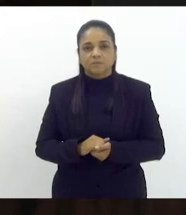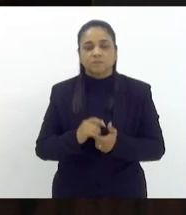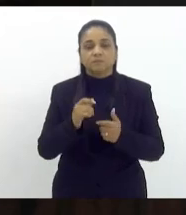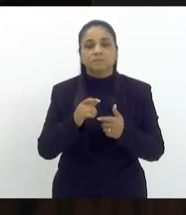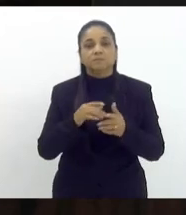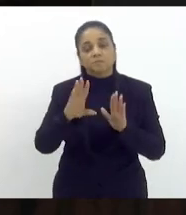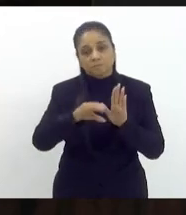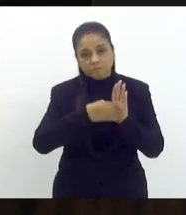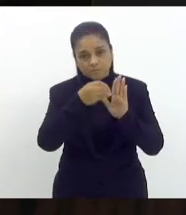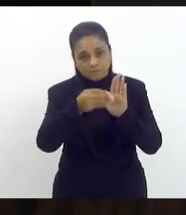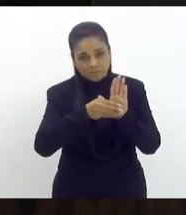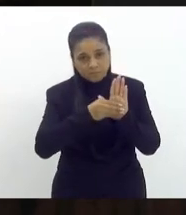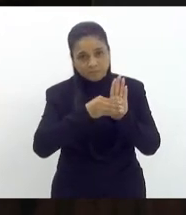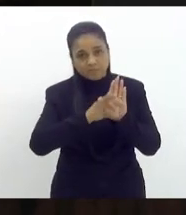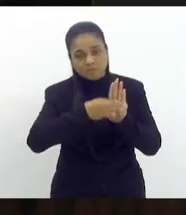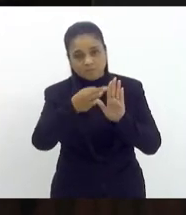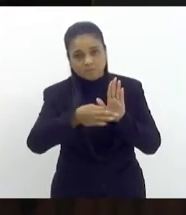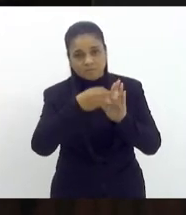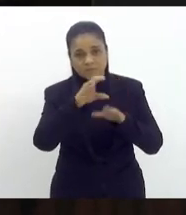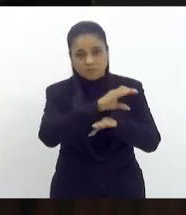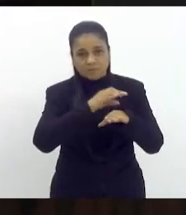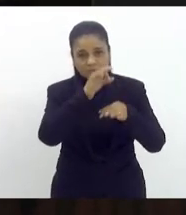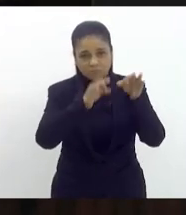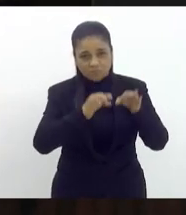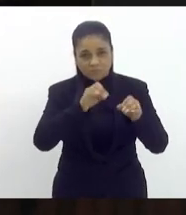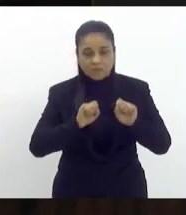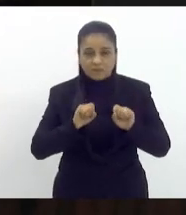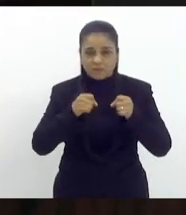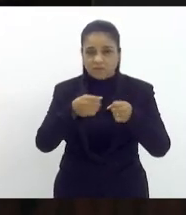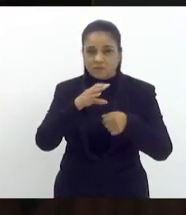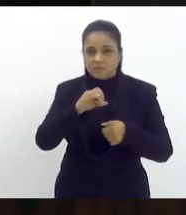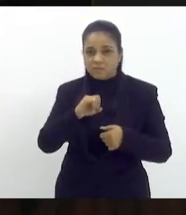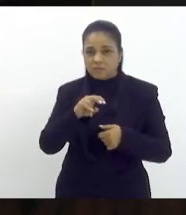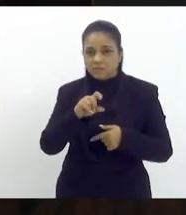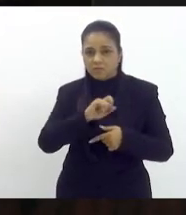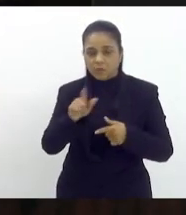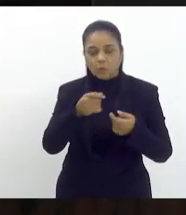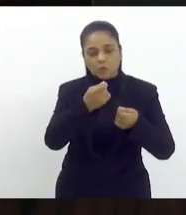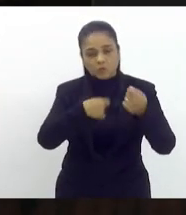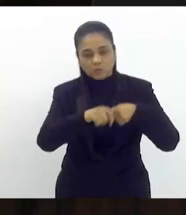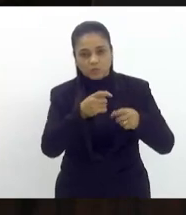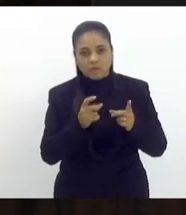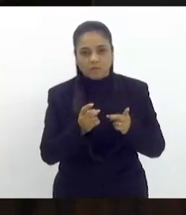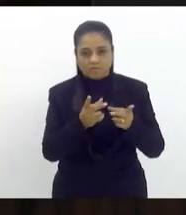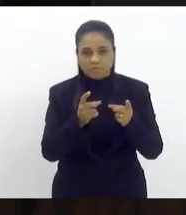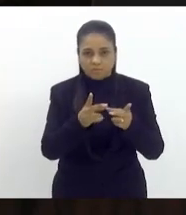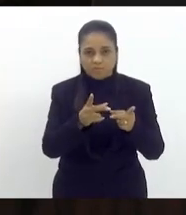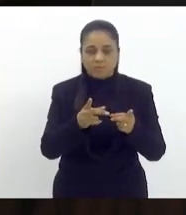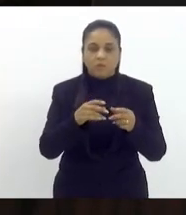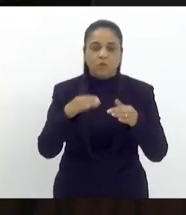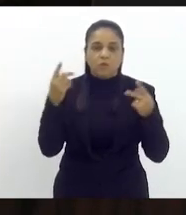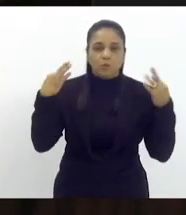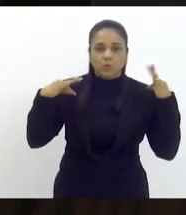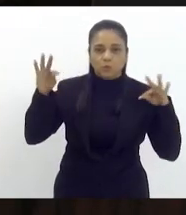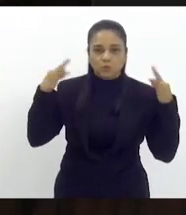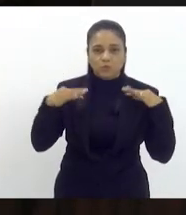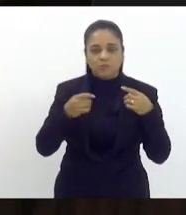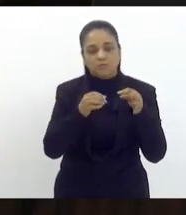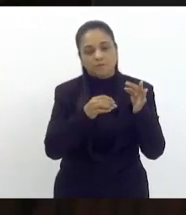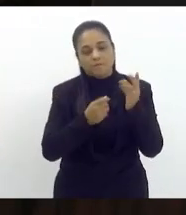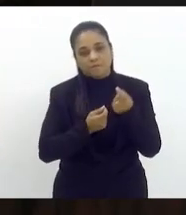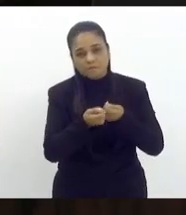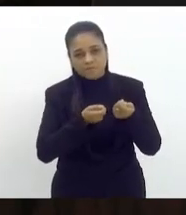das comissões condições de Justiça Defesa Civil de Economia indústria comércio turismo e de orçamento financeiro